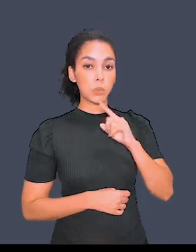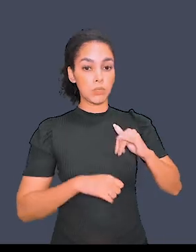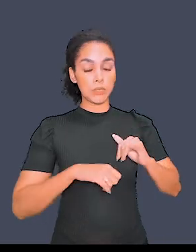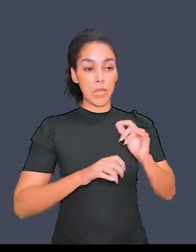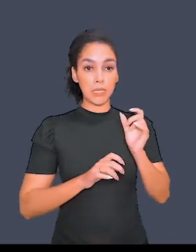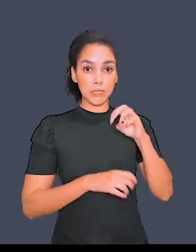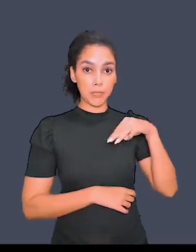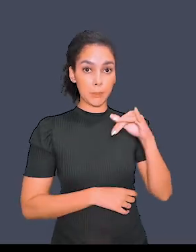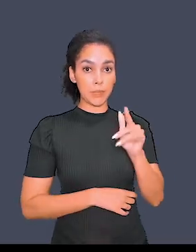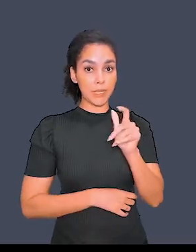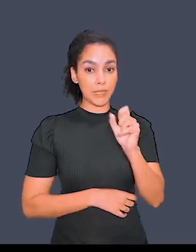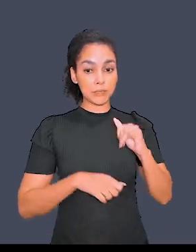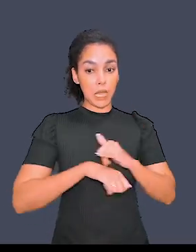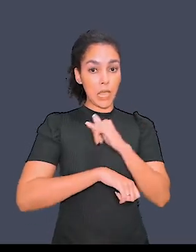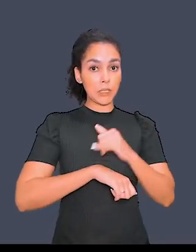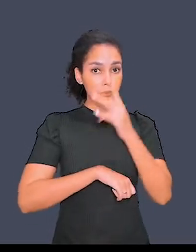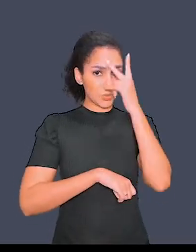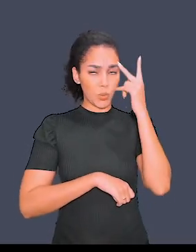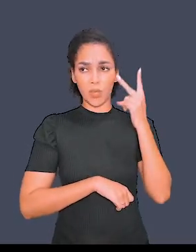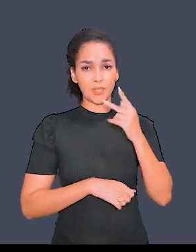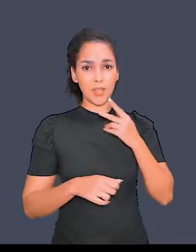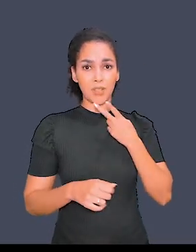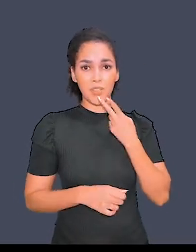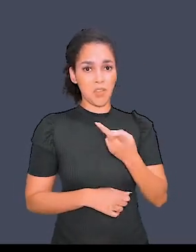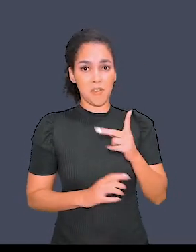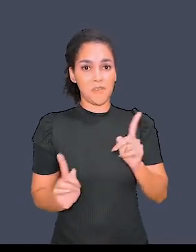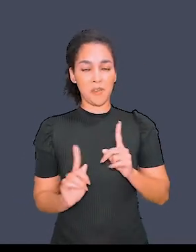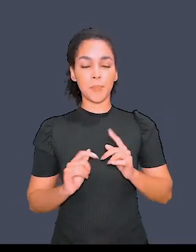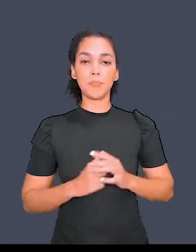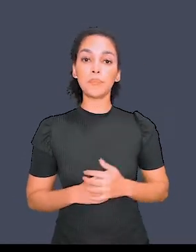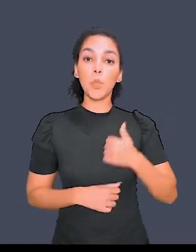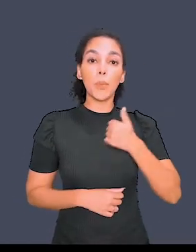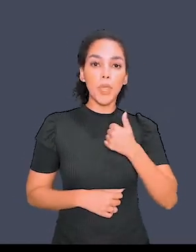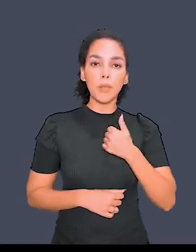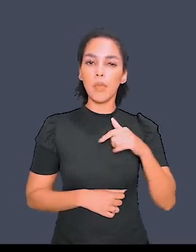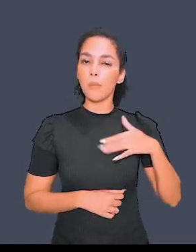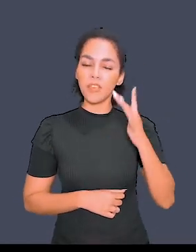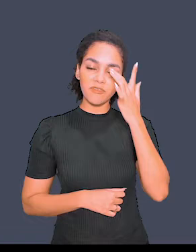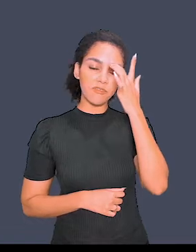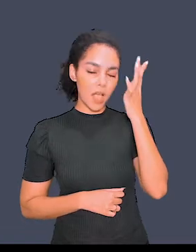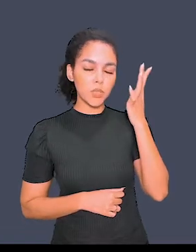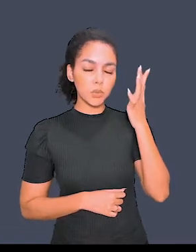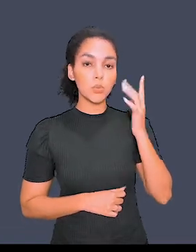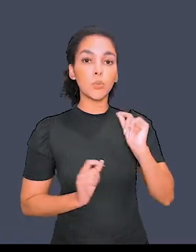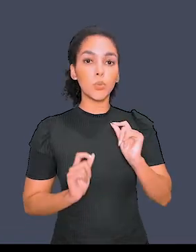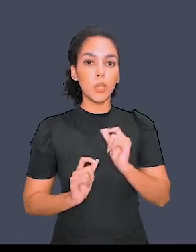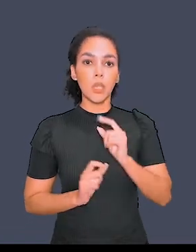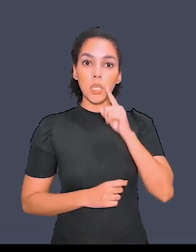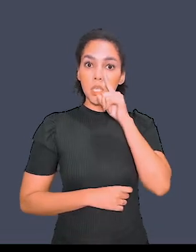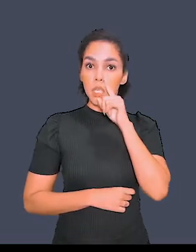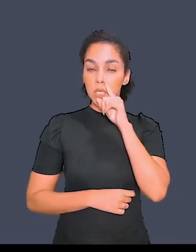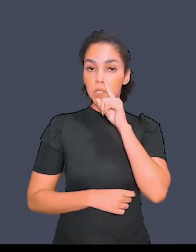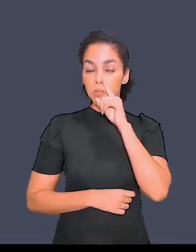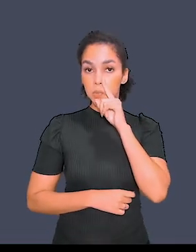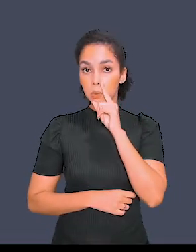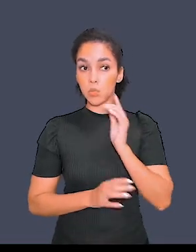milhas aéreas que ninguém te conta. O primeiro deles, e na minha opinião é o mais fácil de você deduzir, é o risco das